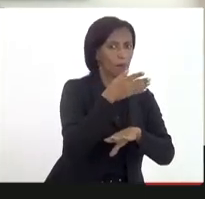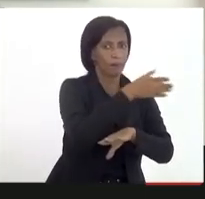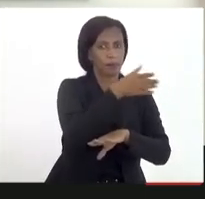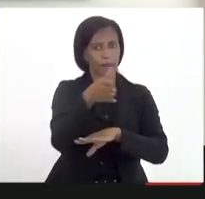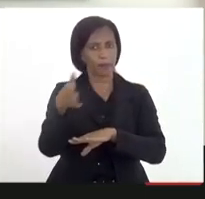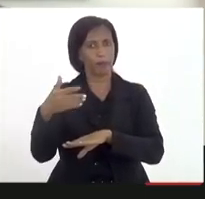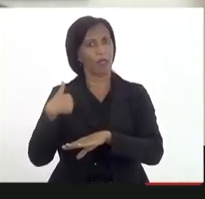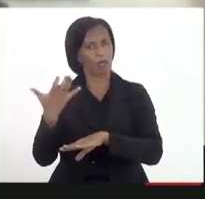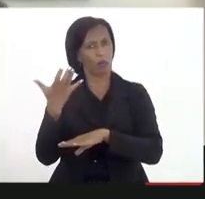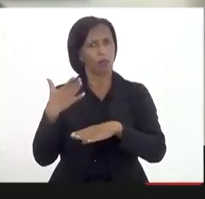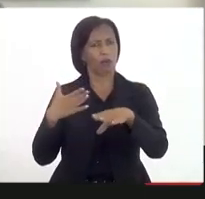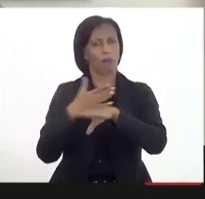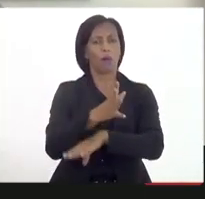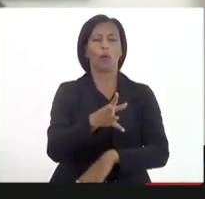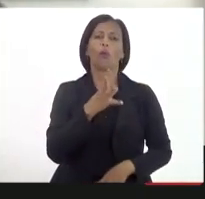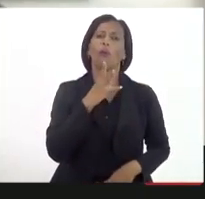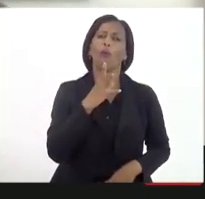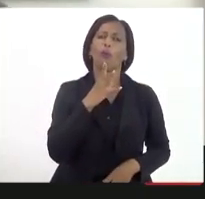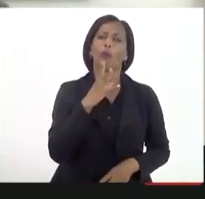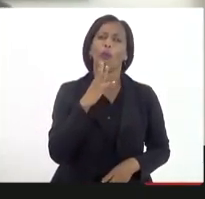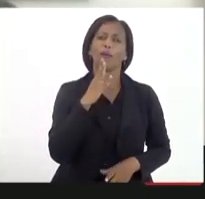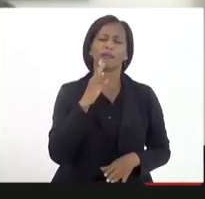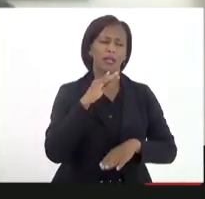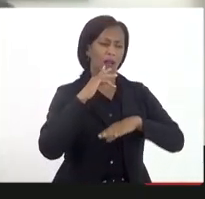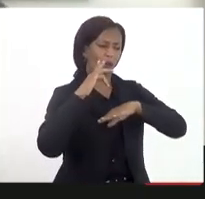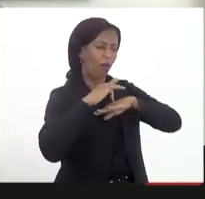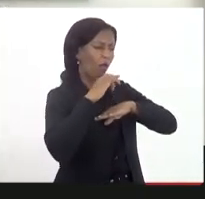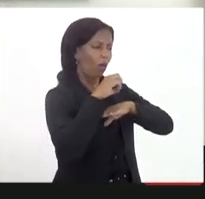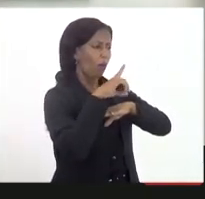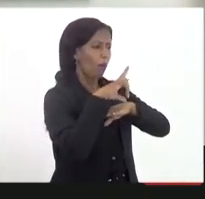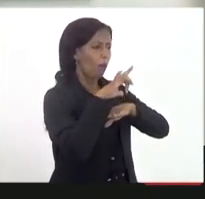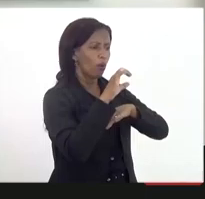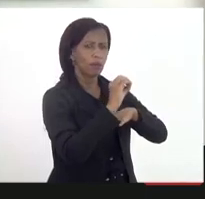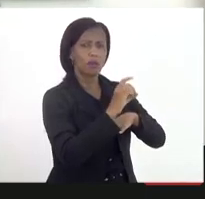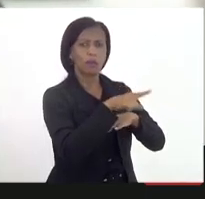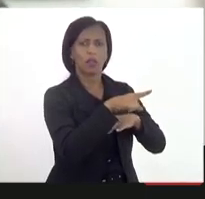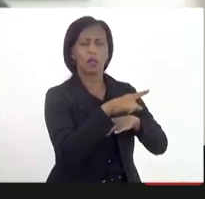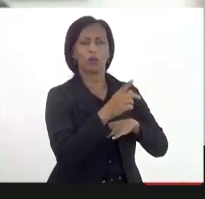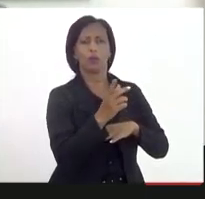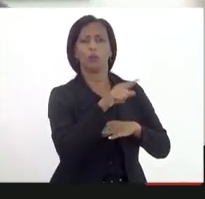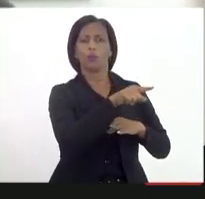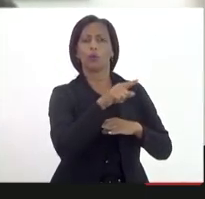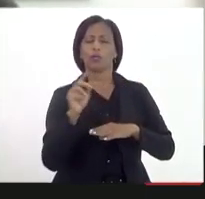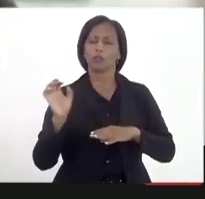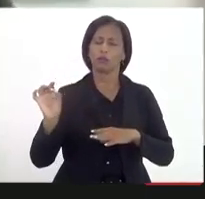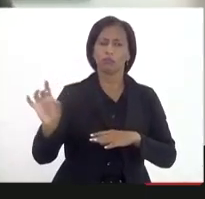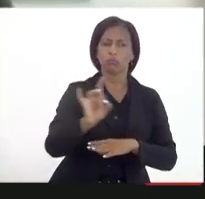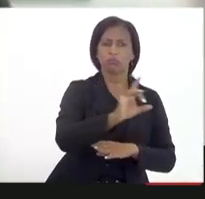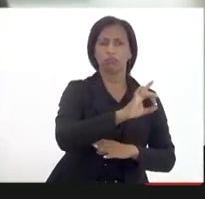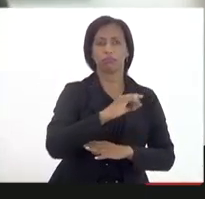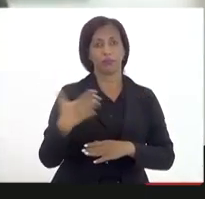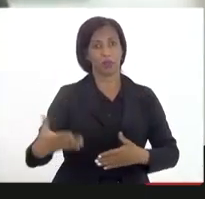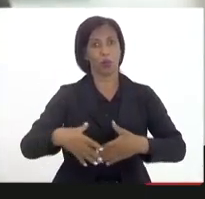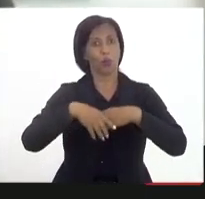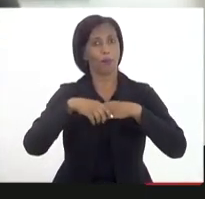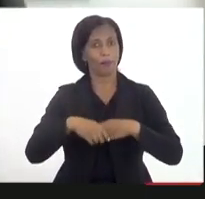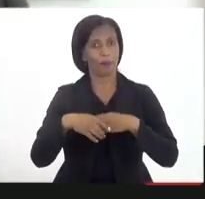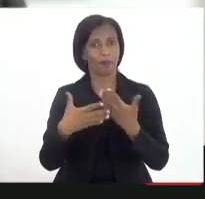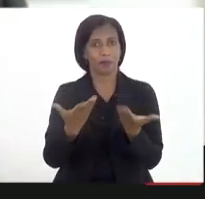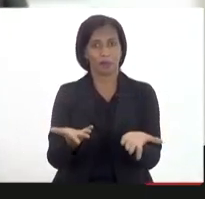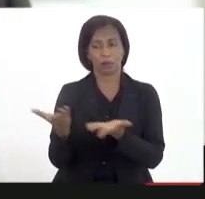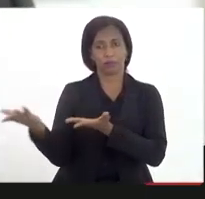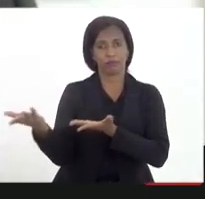e seria importante que nós conhecemos o modelo já adotado por esse estados que mencionei anteriormente então cumprimentando mais uma